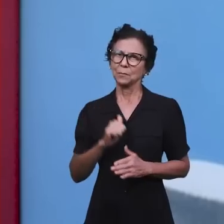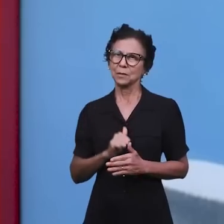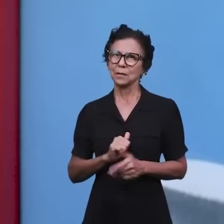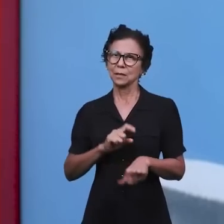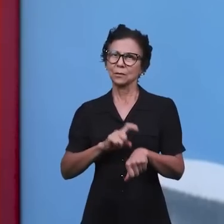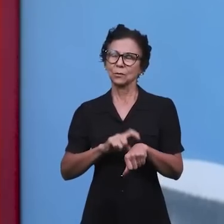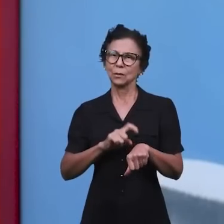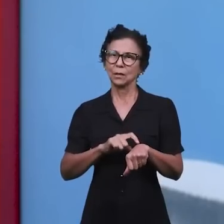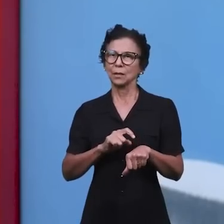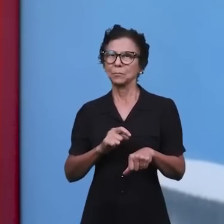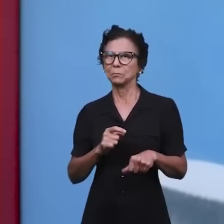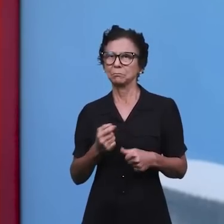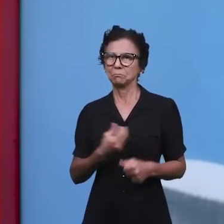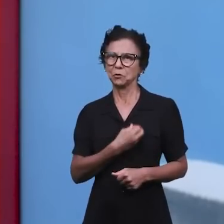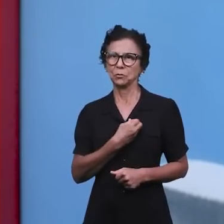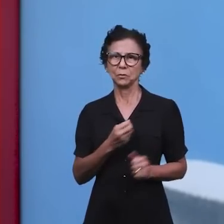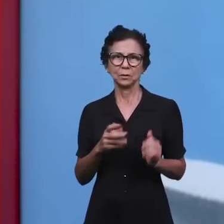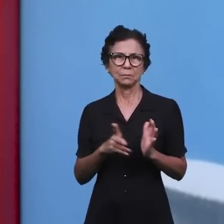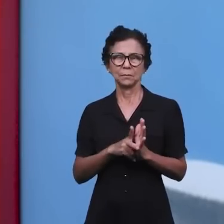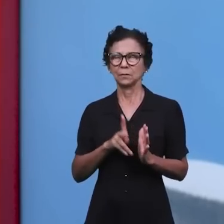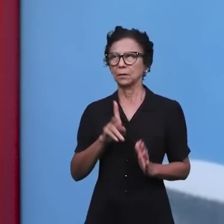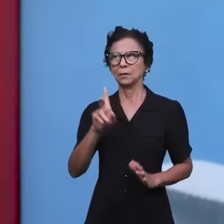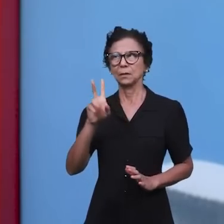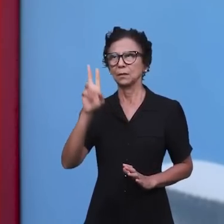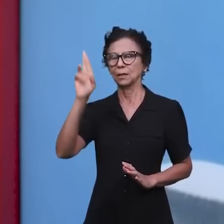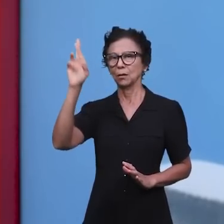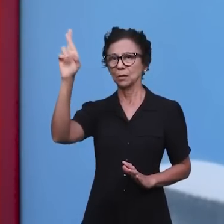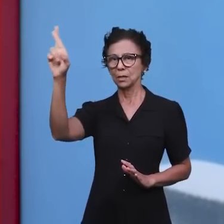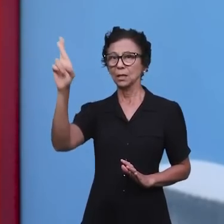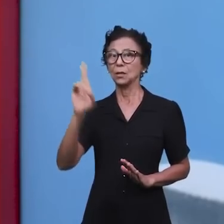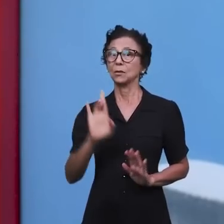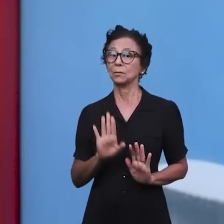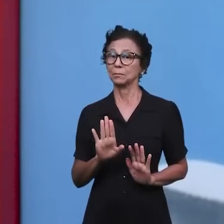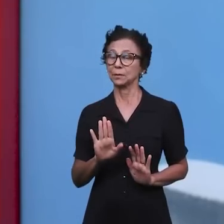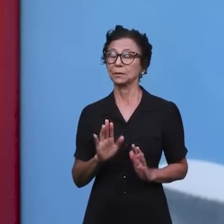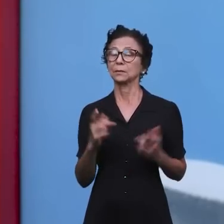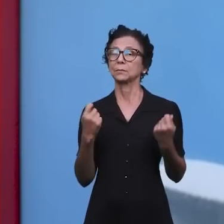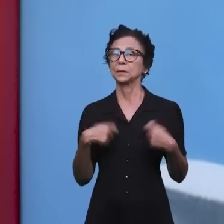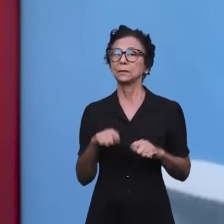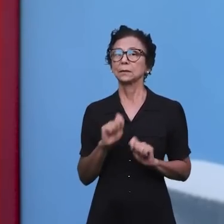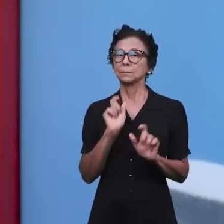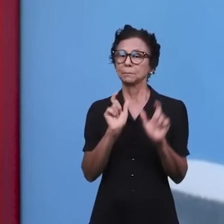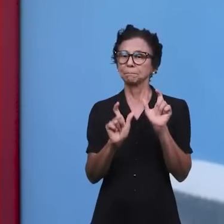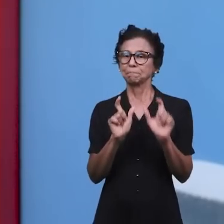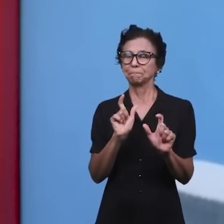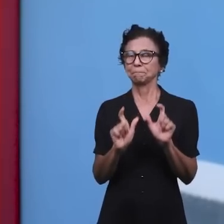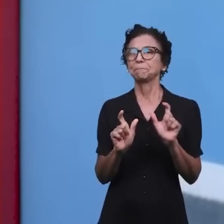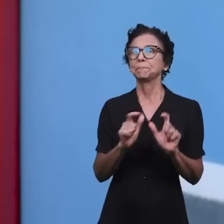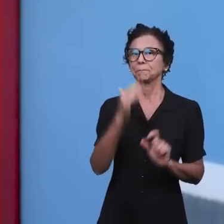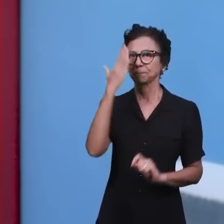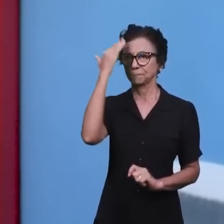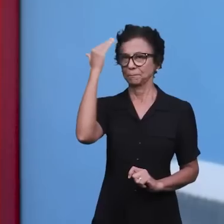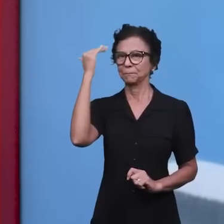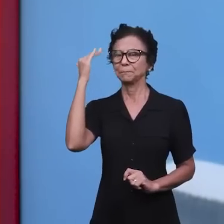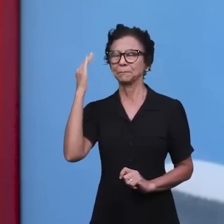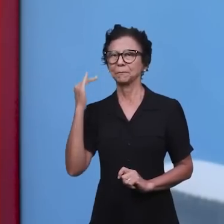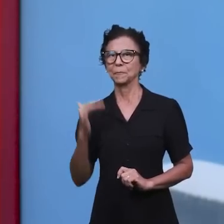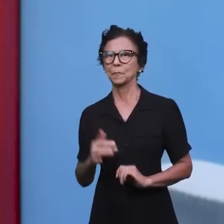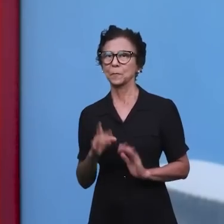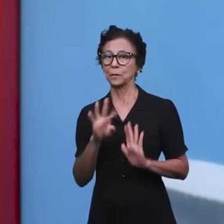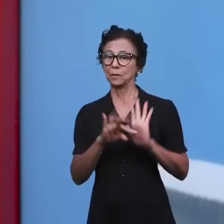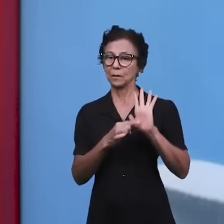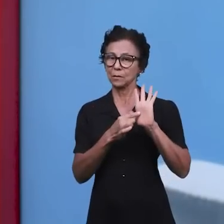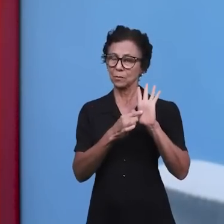Mas as palavras, elas têm de ser muito sábias, né? Como nós lemos o texto aqui, né?